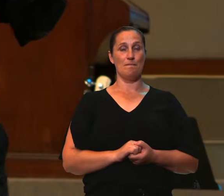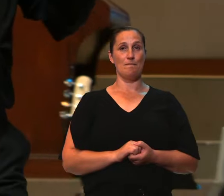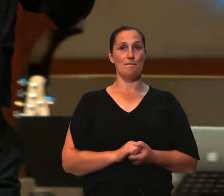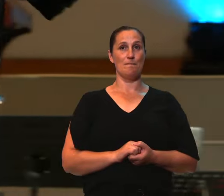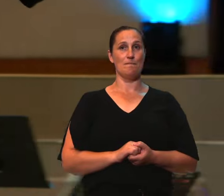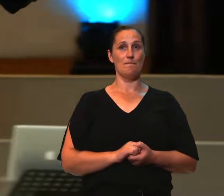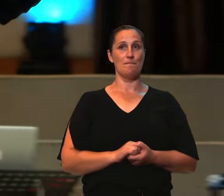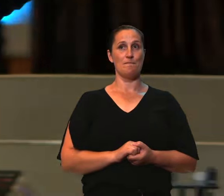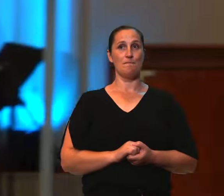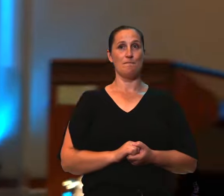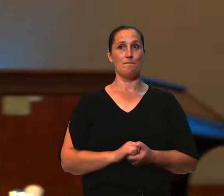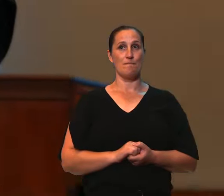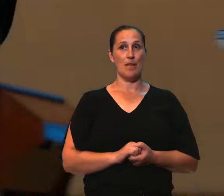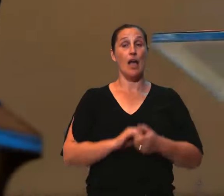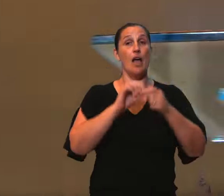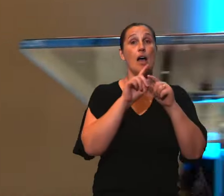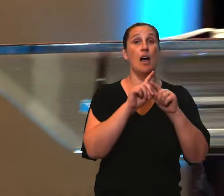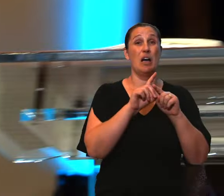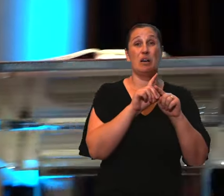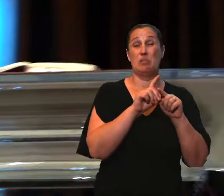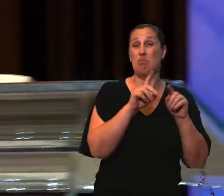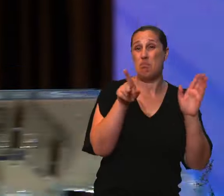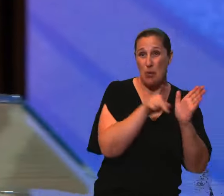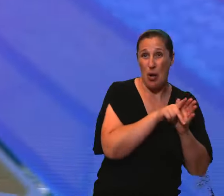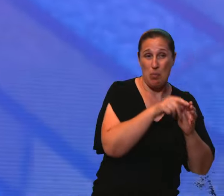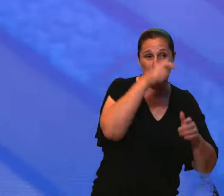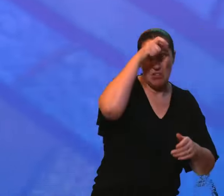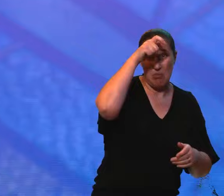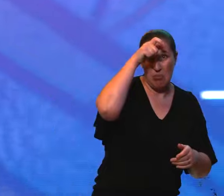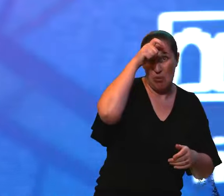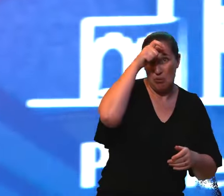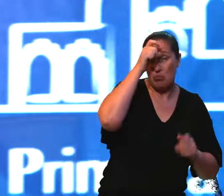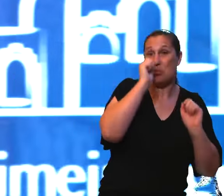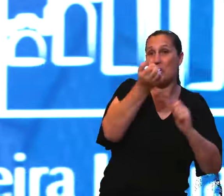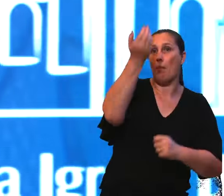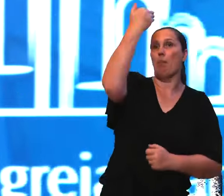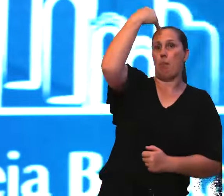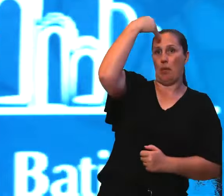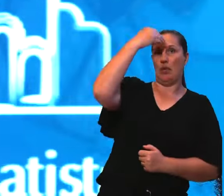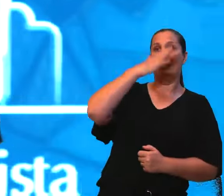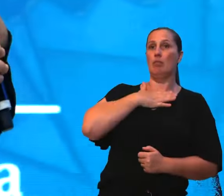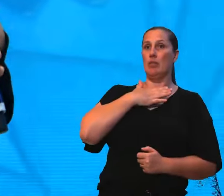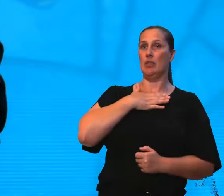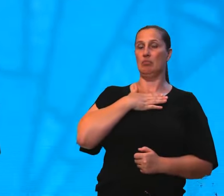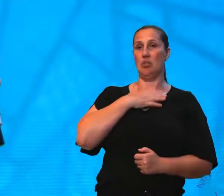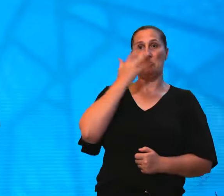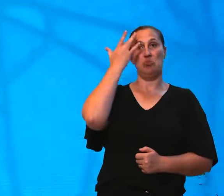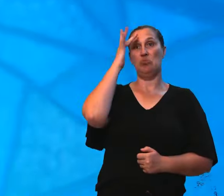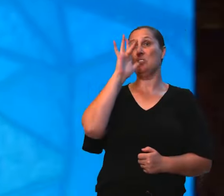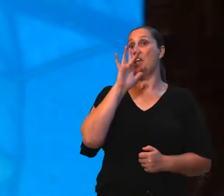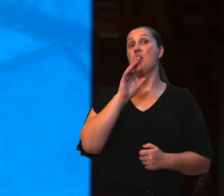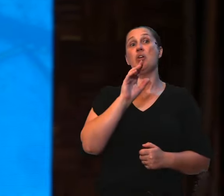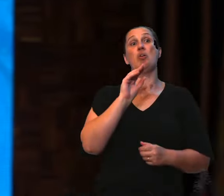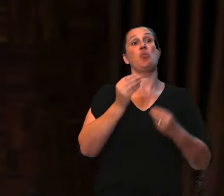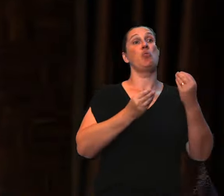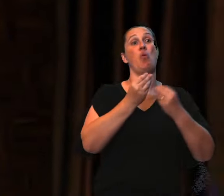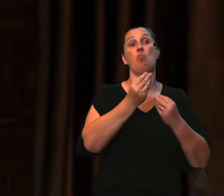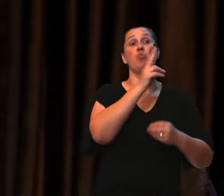obscuras os espíritos malignos podiam entrar em mim e eu não sei quantas vezes eles eles